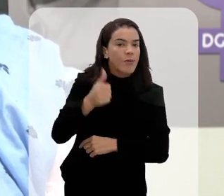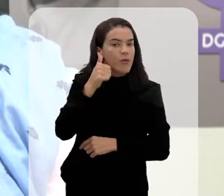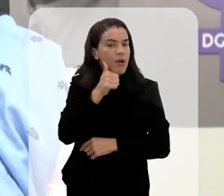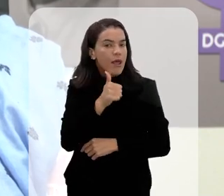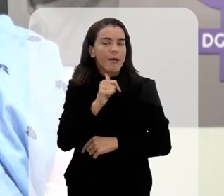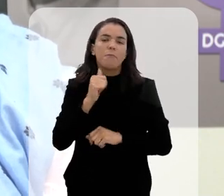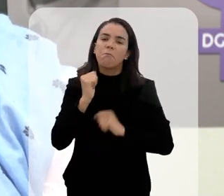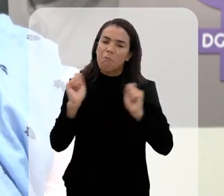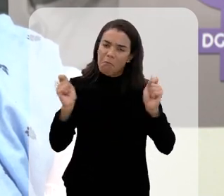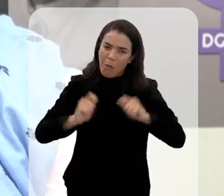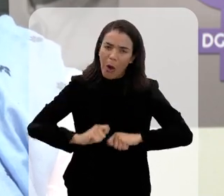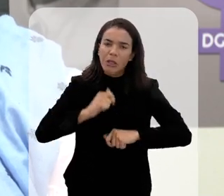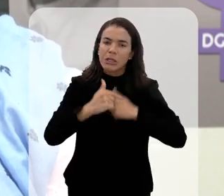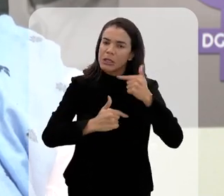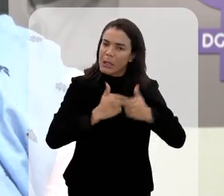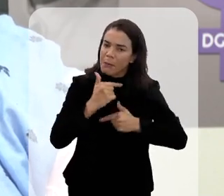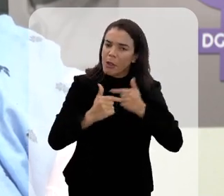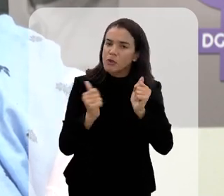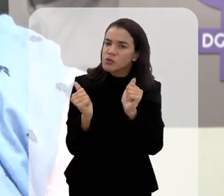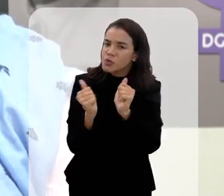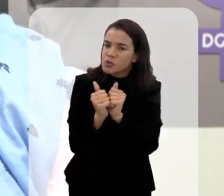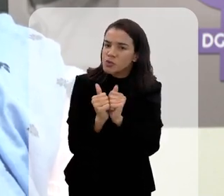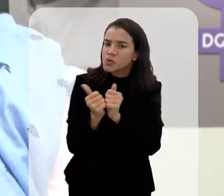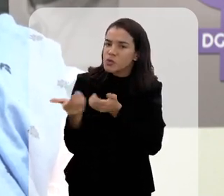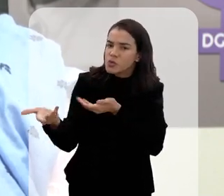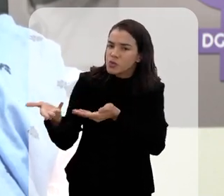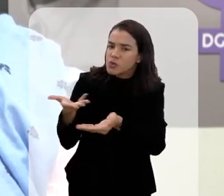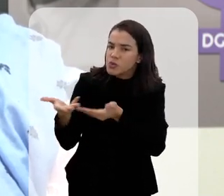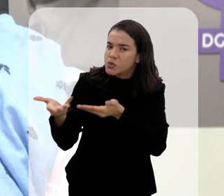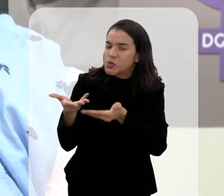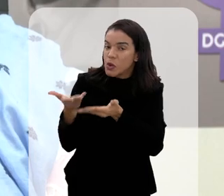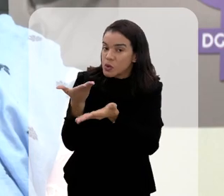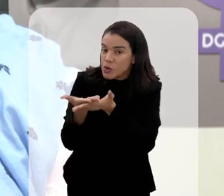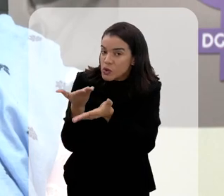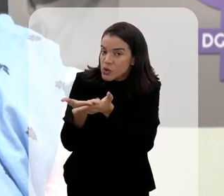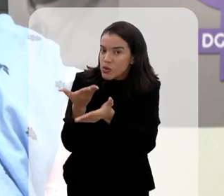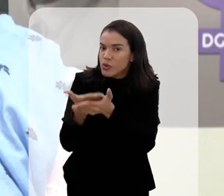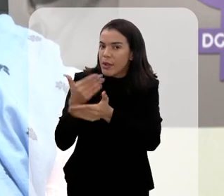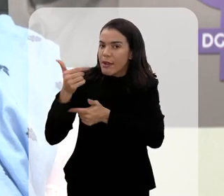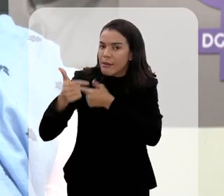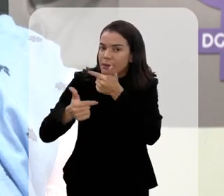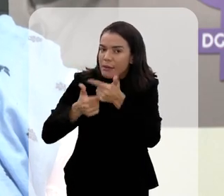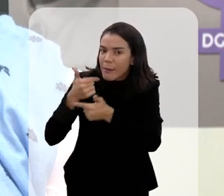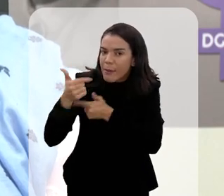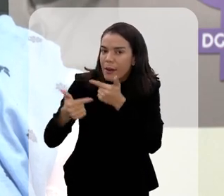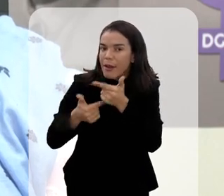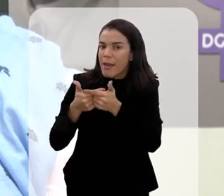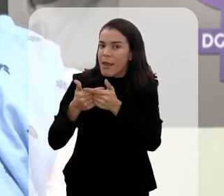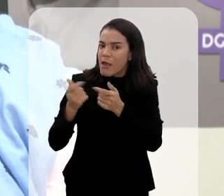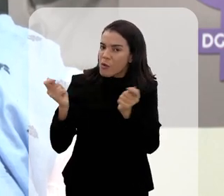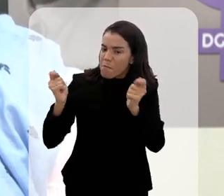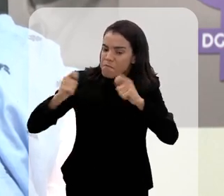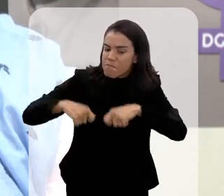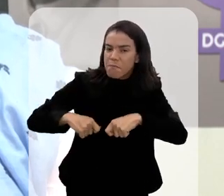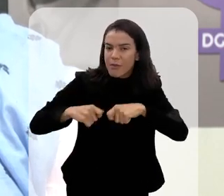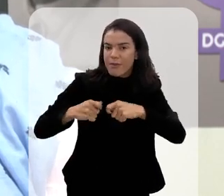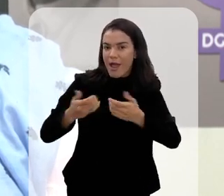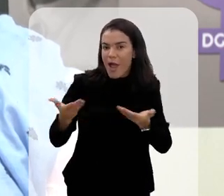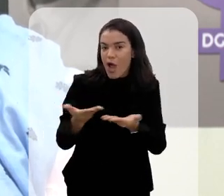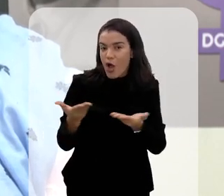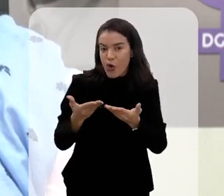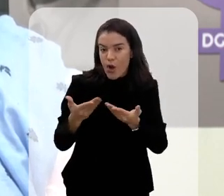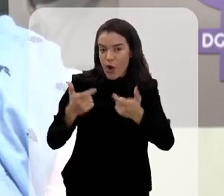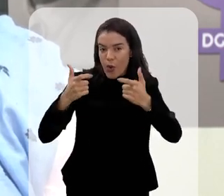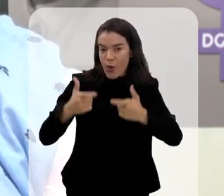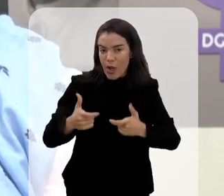se é homem ou mulher, você pode exercer a função desde que você esteja preparada para estar naquela posição, naquela situação. Por